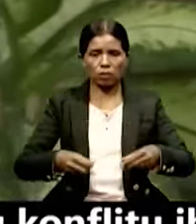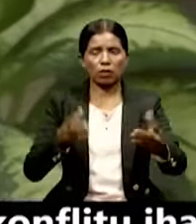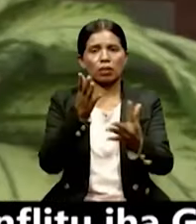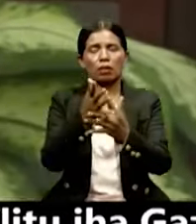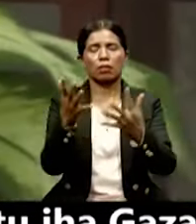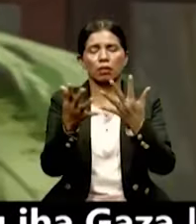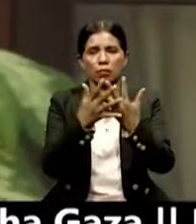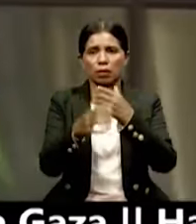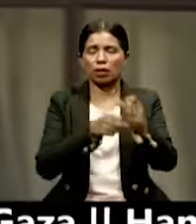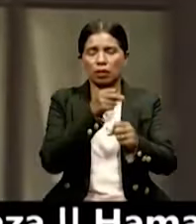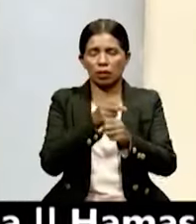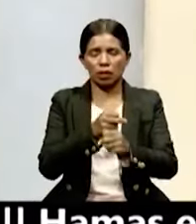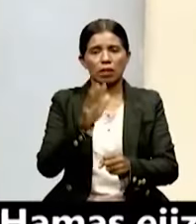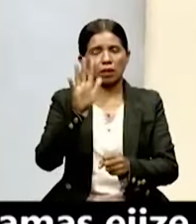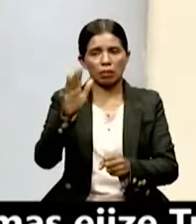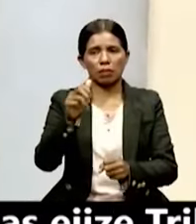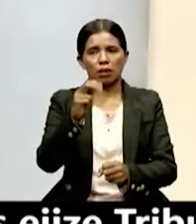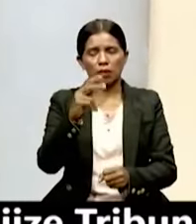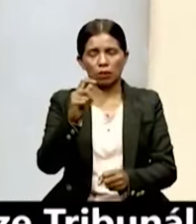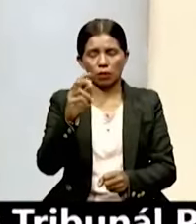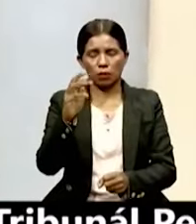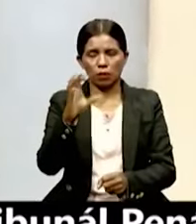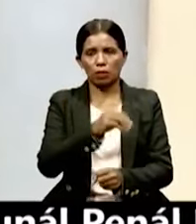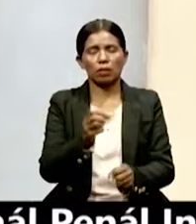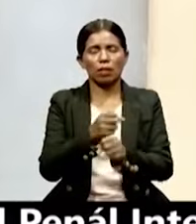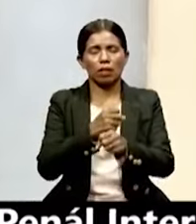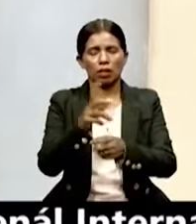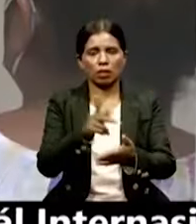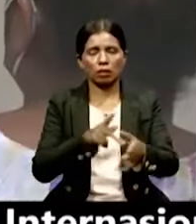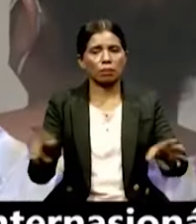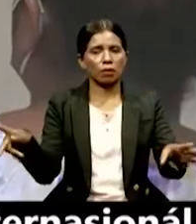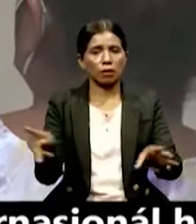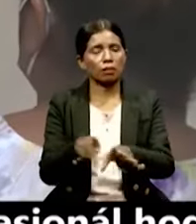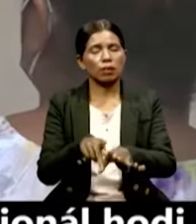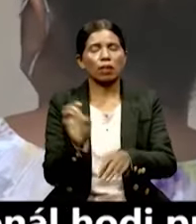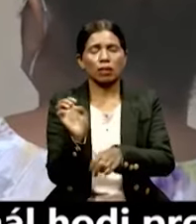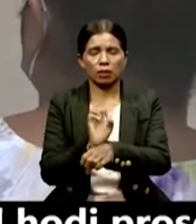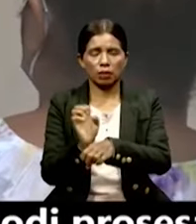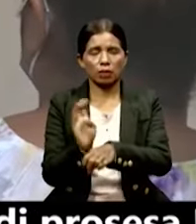Tina Lima para Guido António da Conceição, também comete crime e participação na economia no